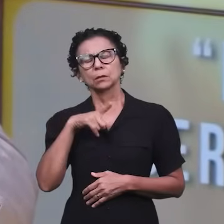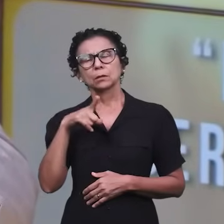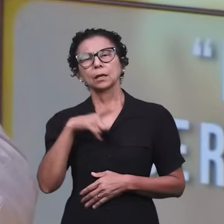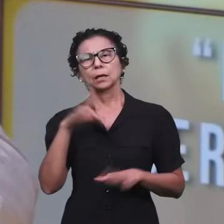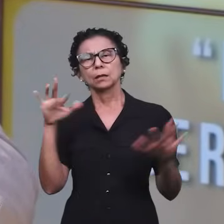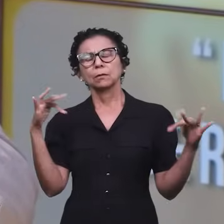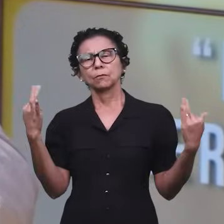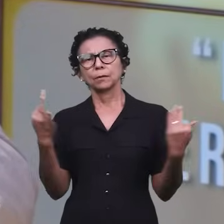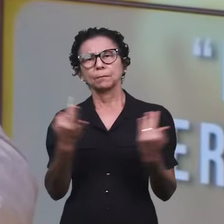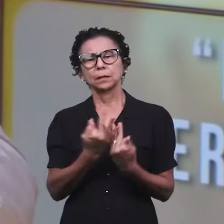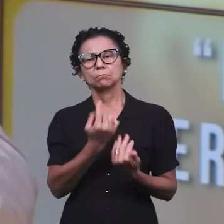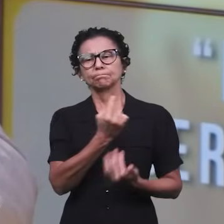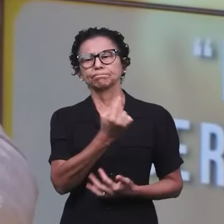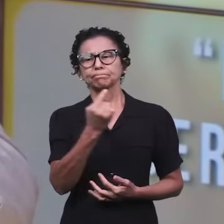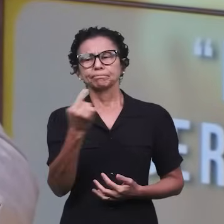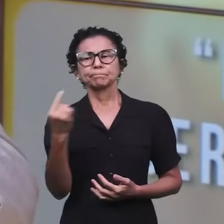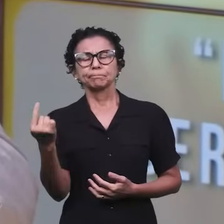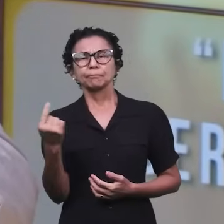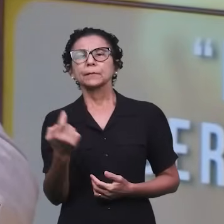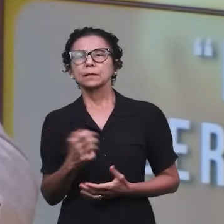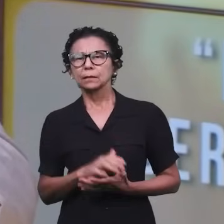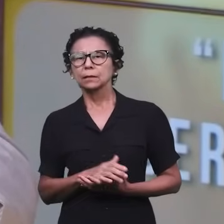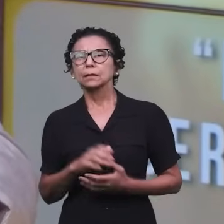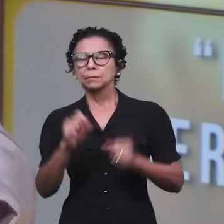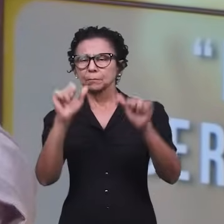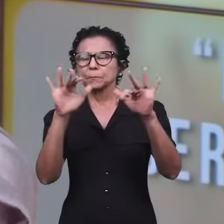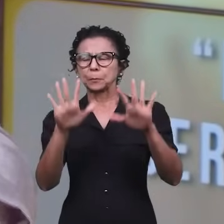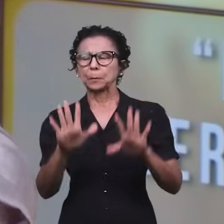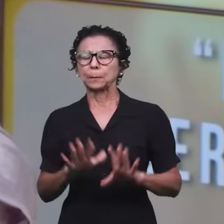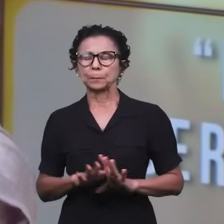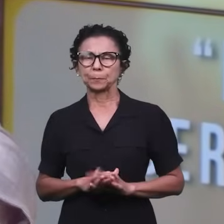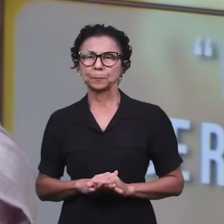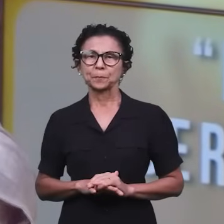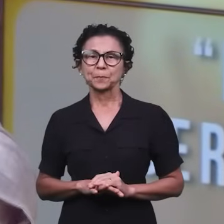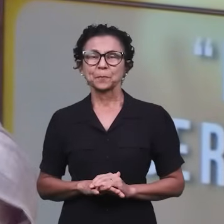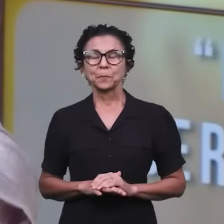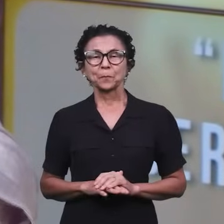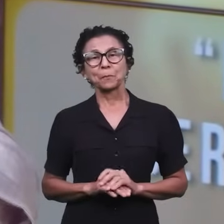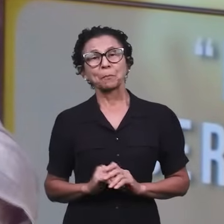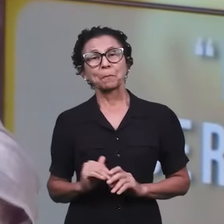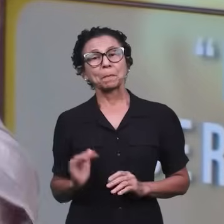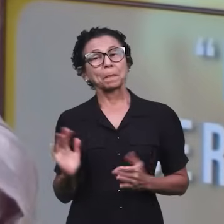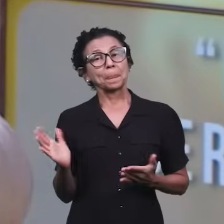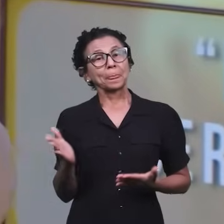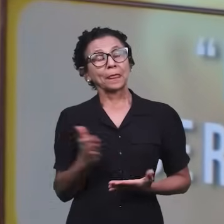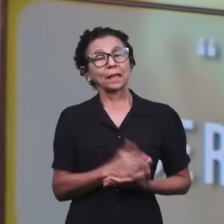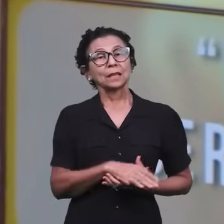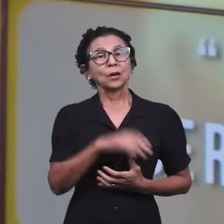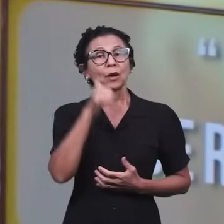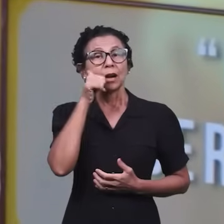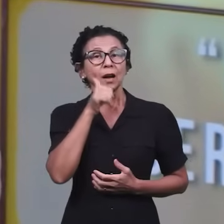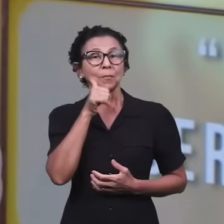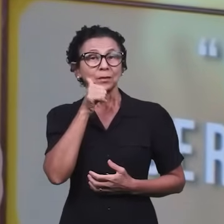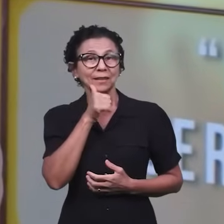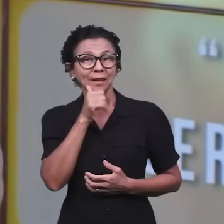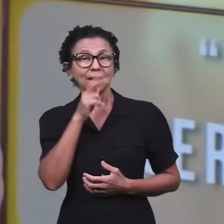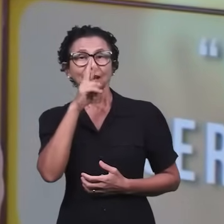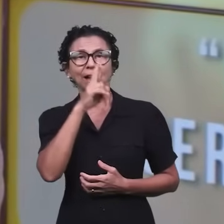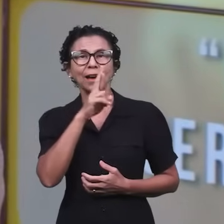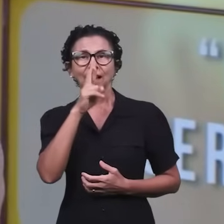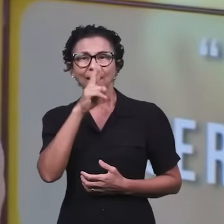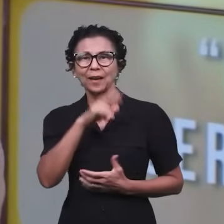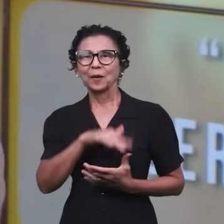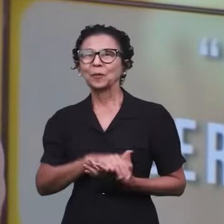chama a atenção em Raabe é que ela quando ficou muito consciente do que o Deus de Israel